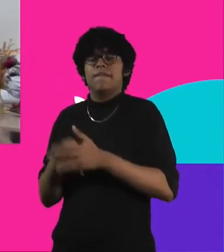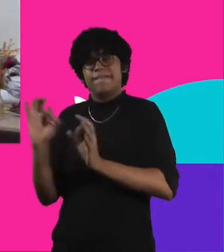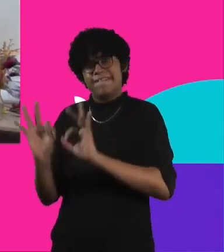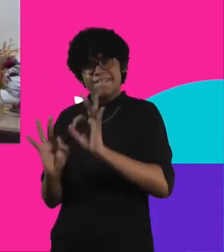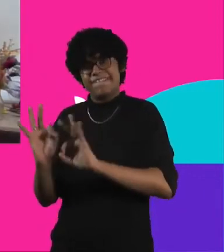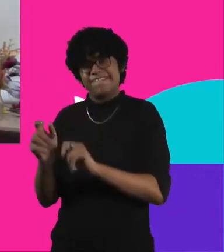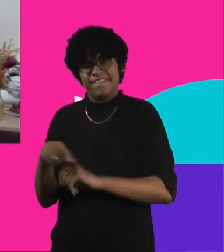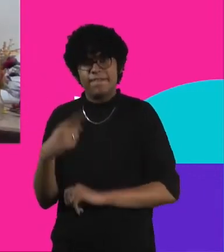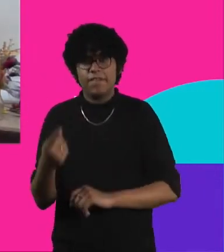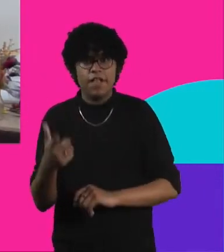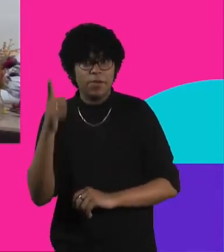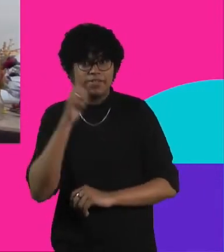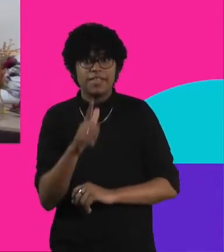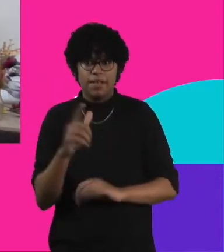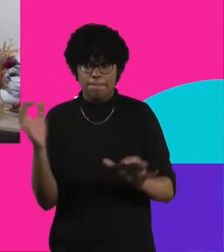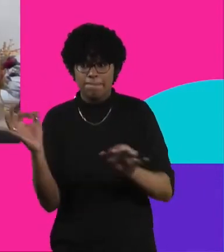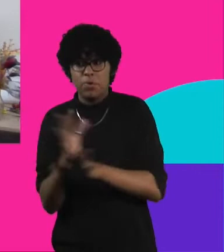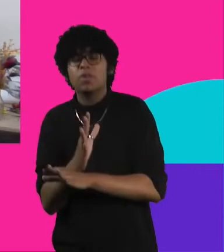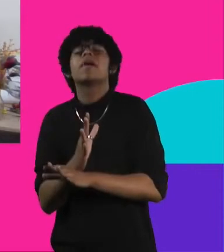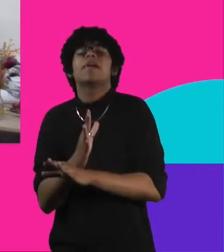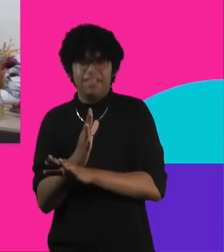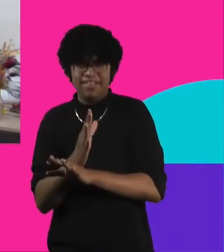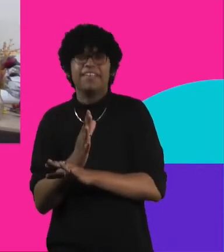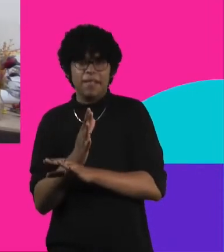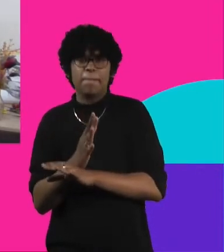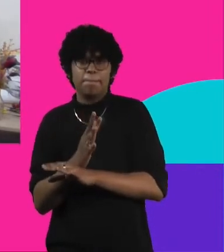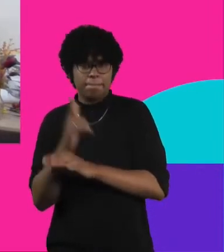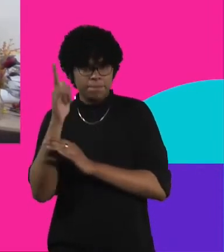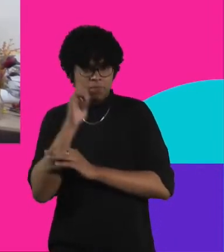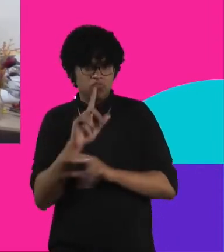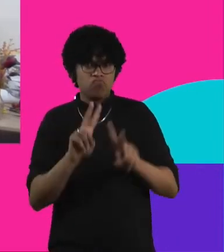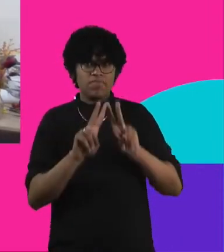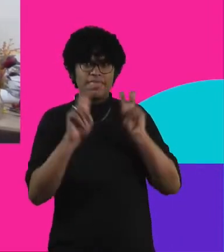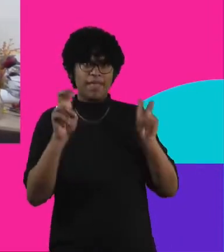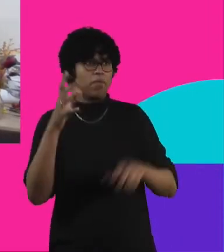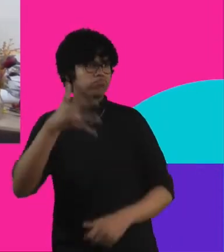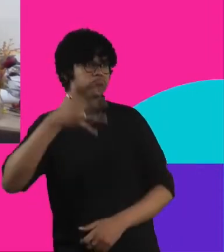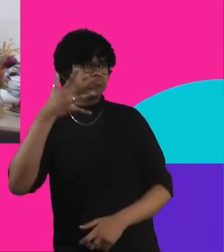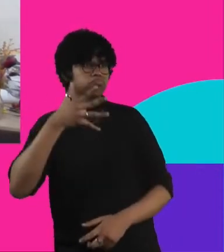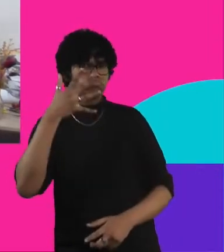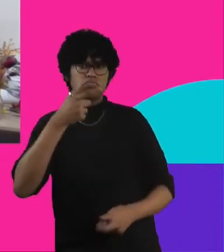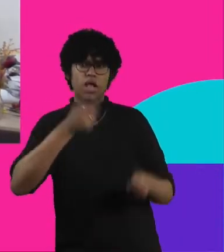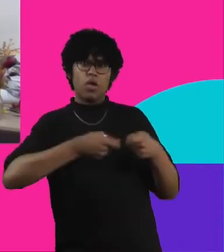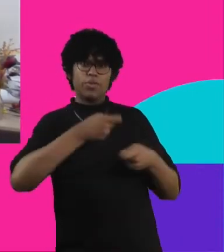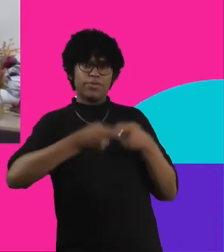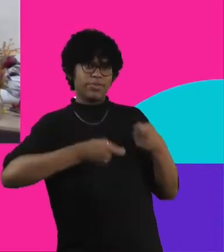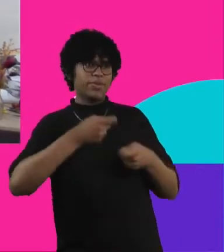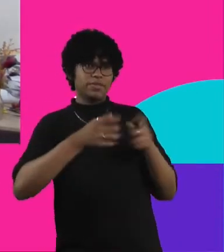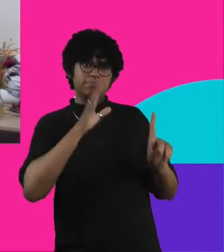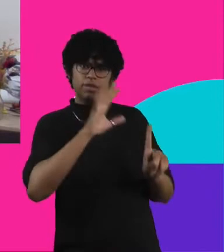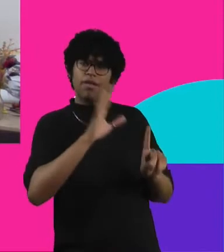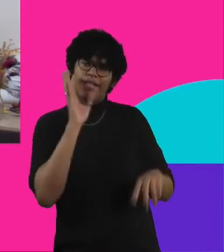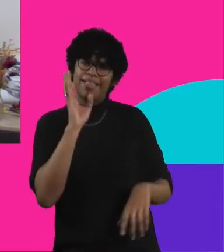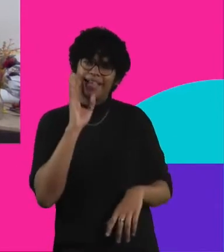né, quando isso estiver maduro, chegar nessa questão de falar, né, em medição de impacto. Acho que está bem legal, acho que a gente